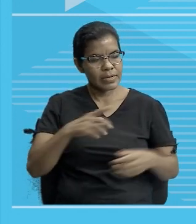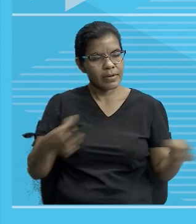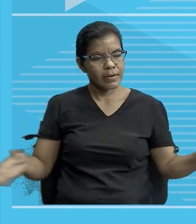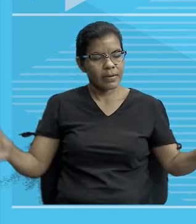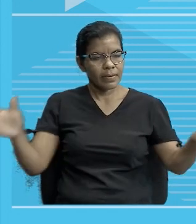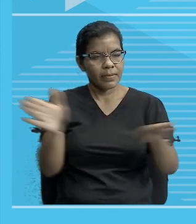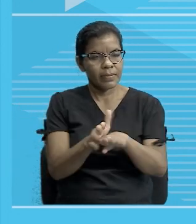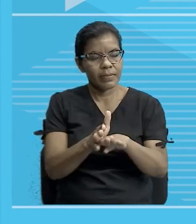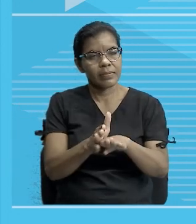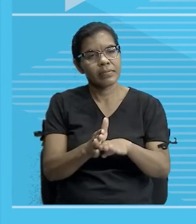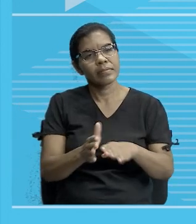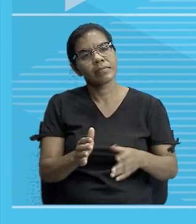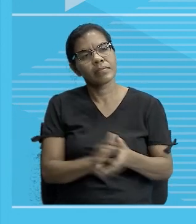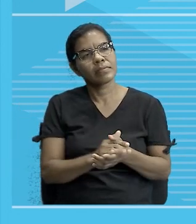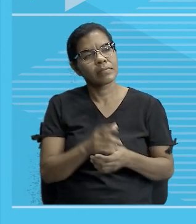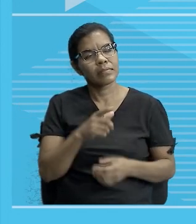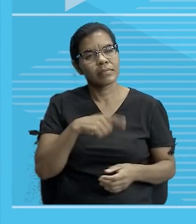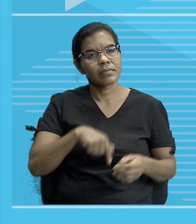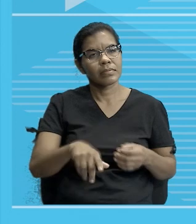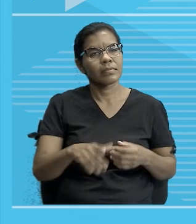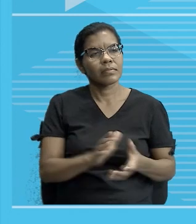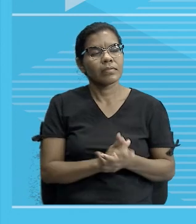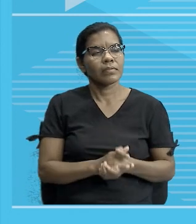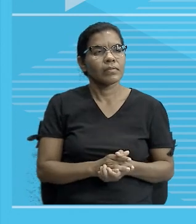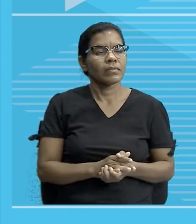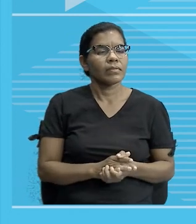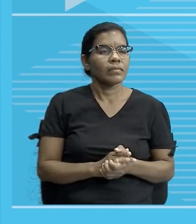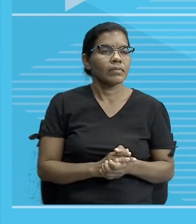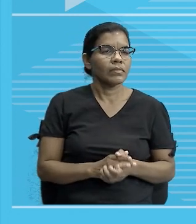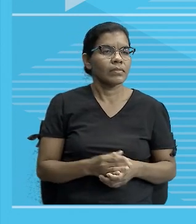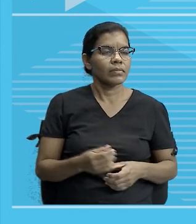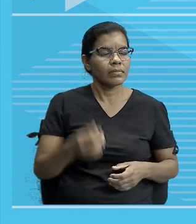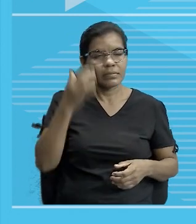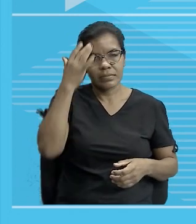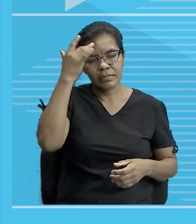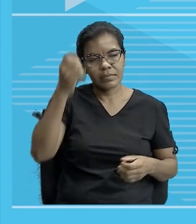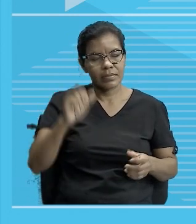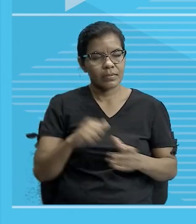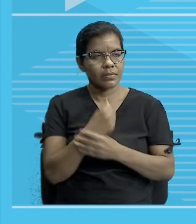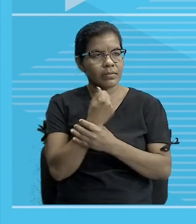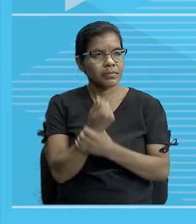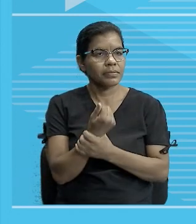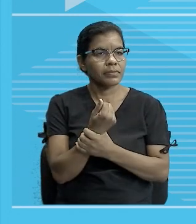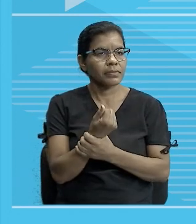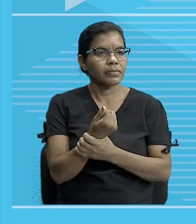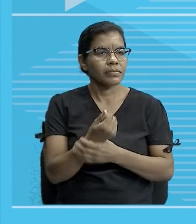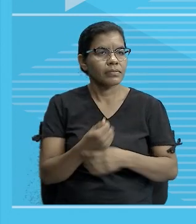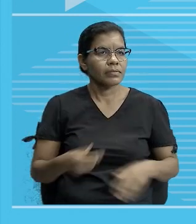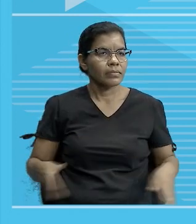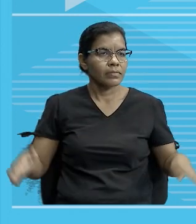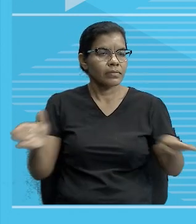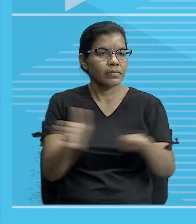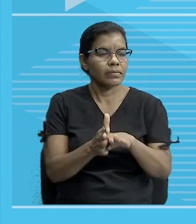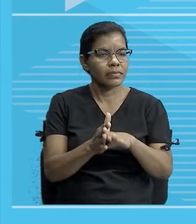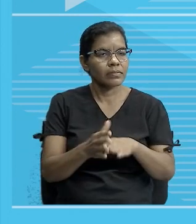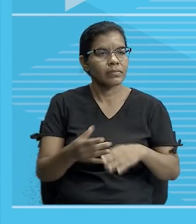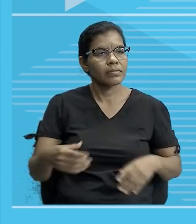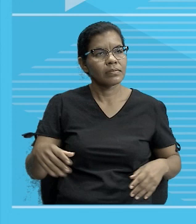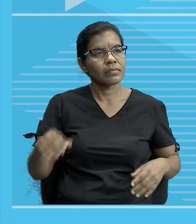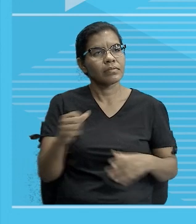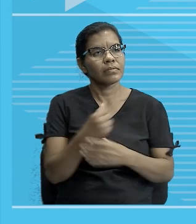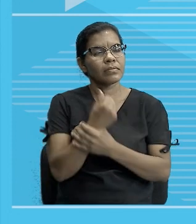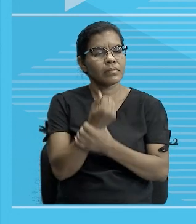Notadamente, lá no Montesquieu já havia aqui a ideia de que o poder limita o poder,